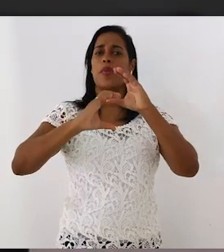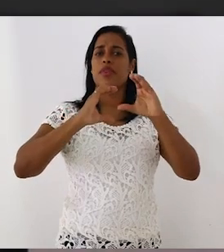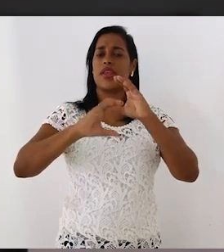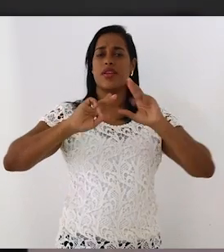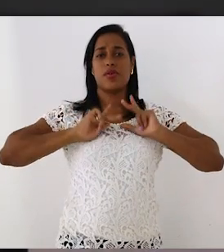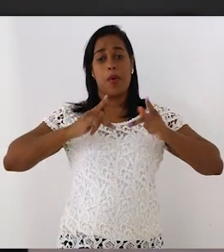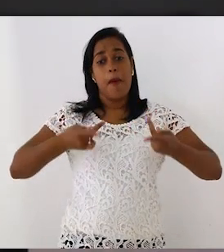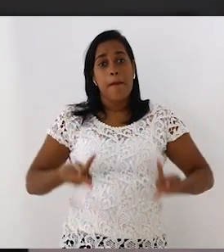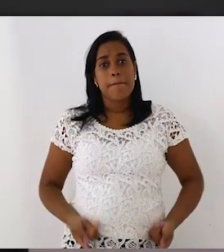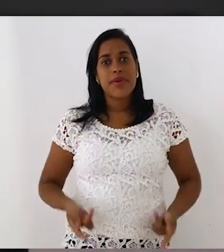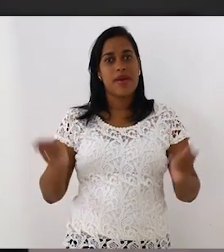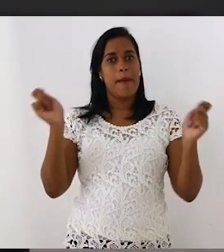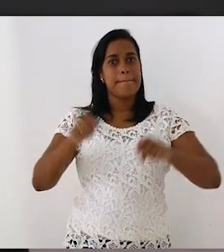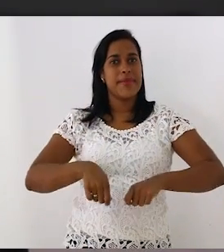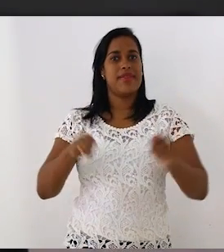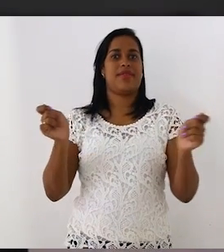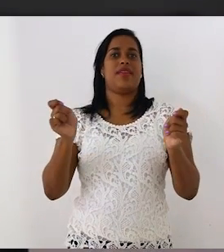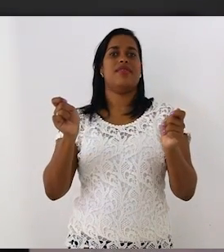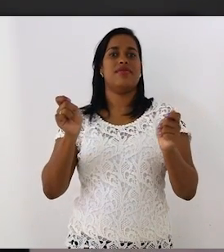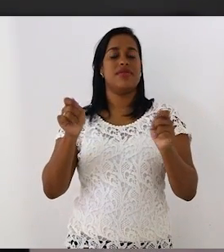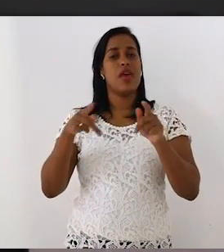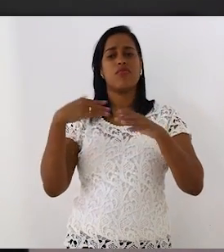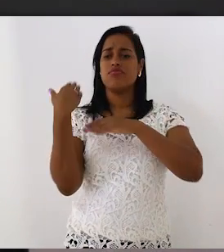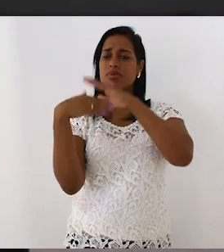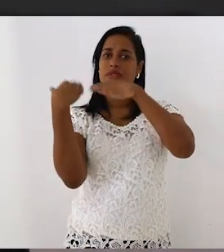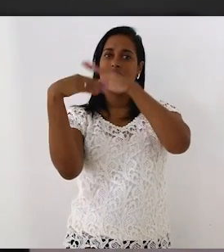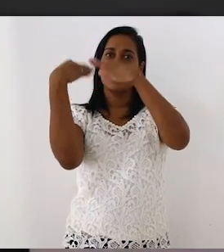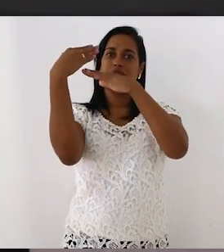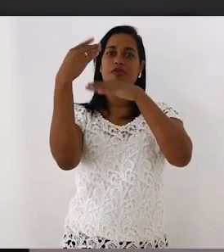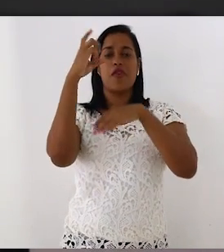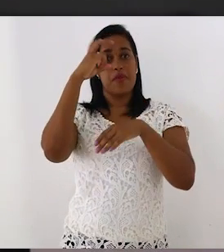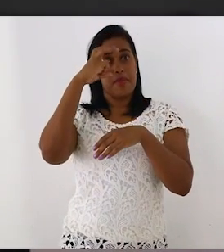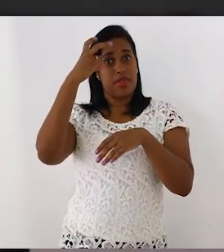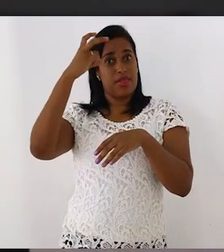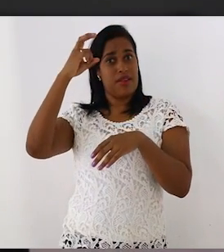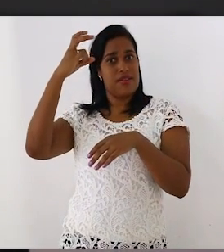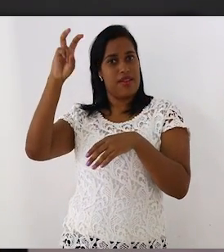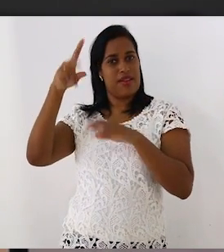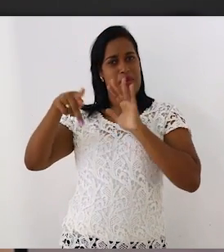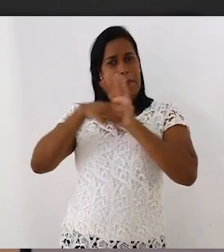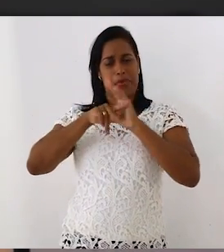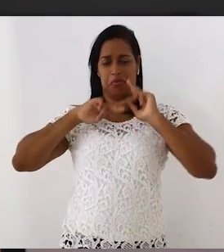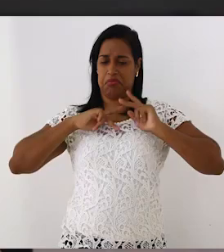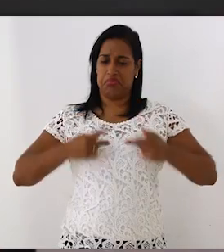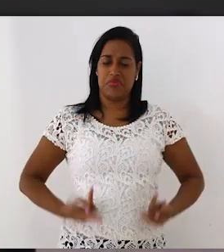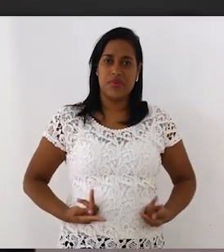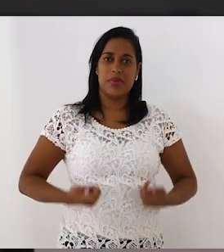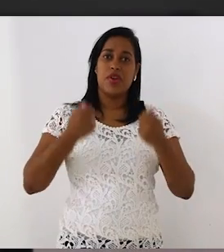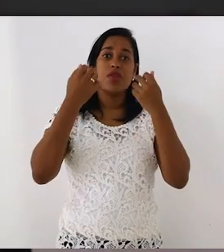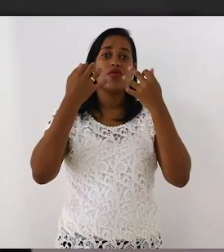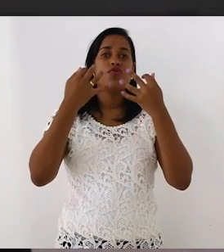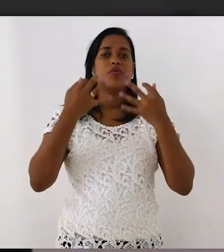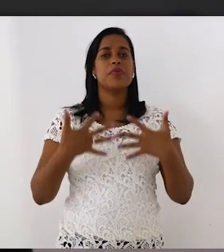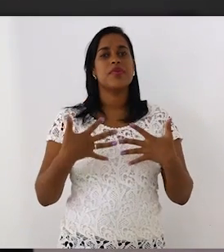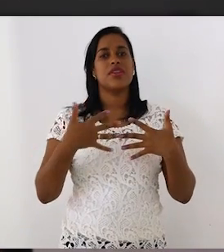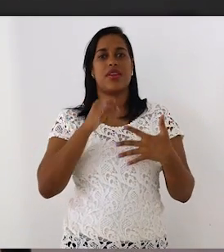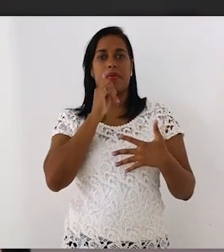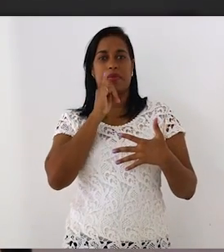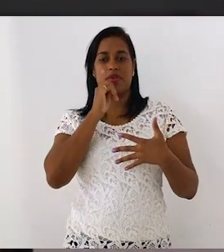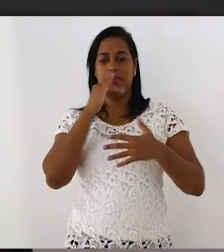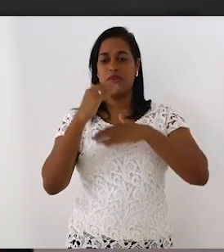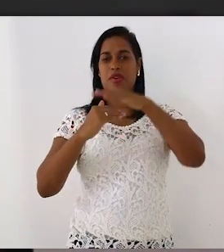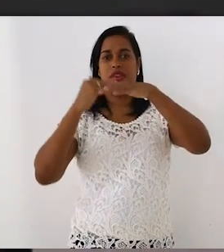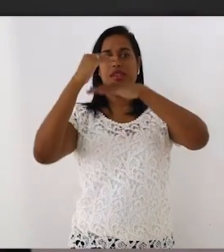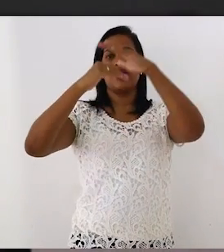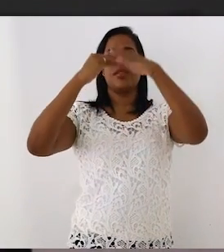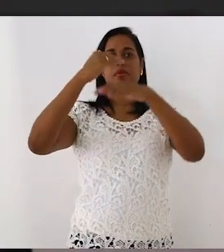humana, ela participa do processo de desenvolvimento intelectual humano. E falar de crescimento pessoal